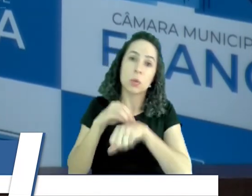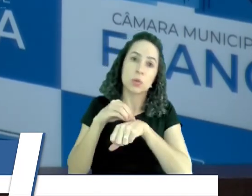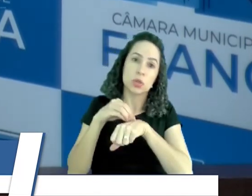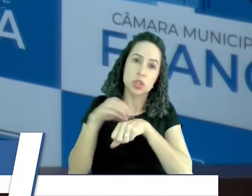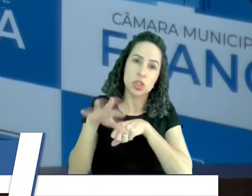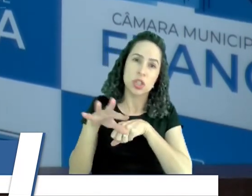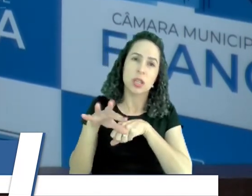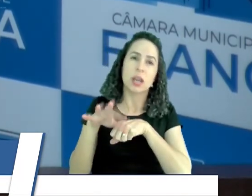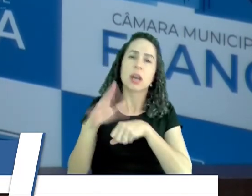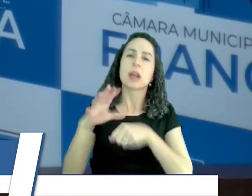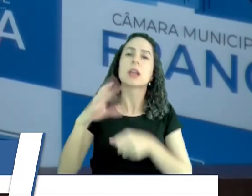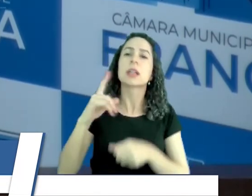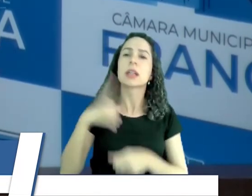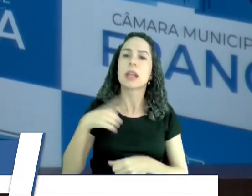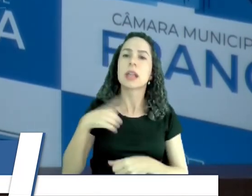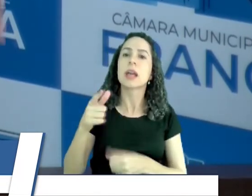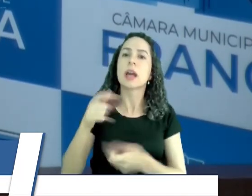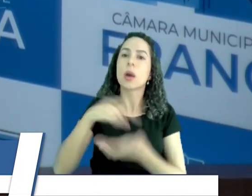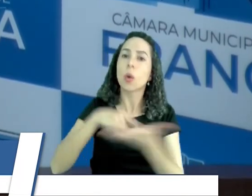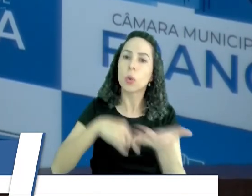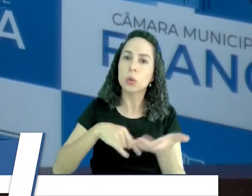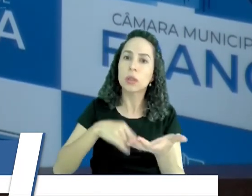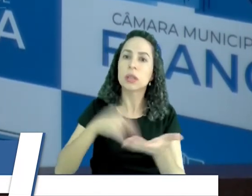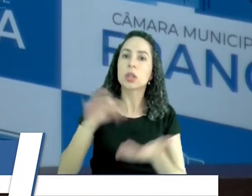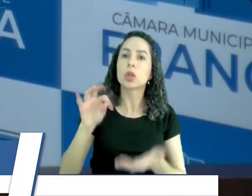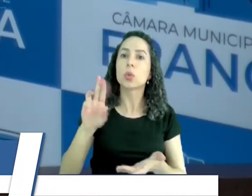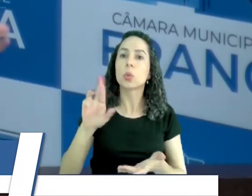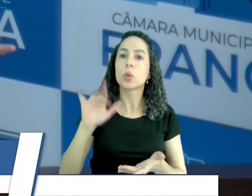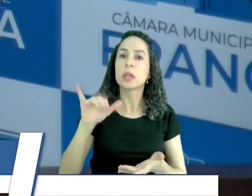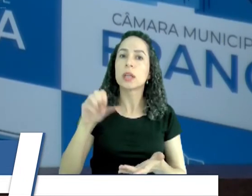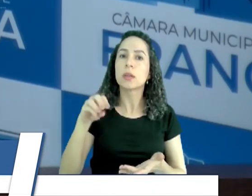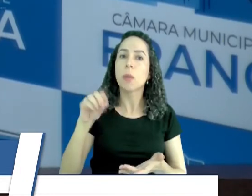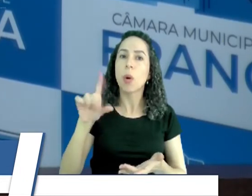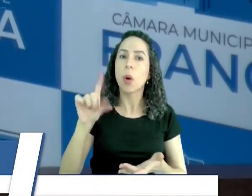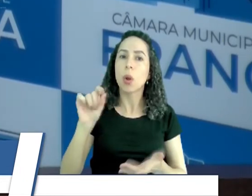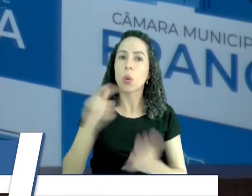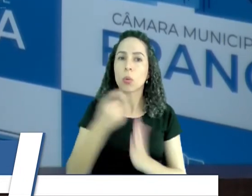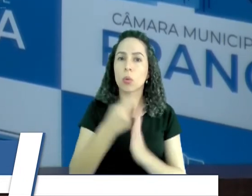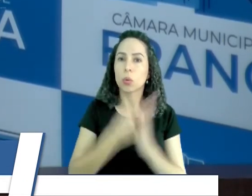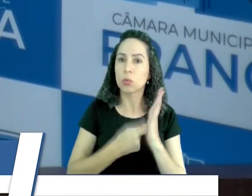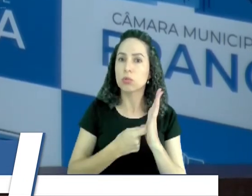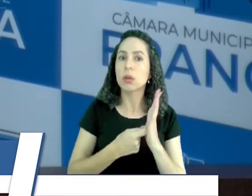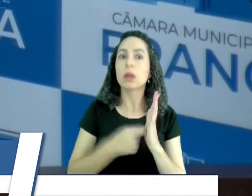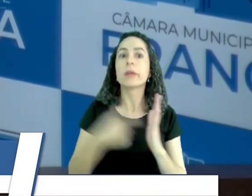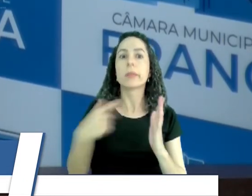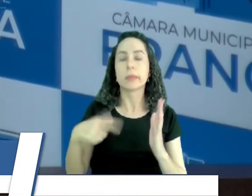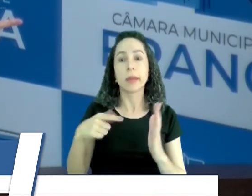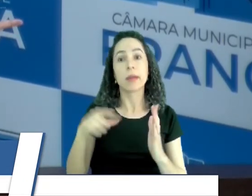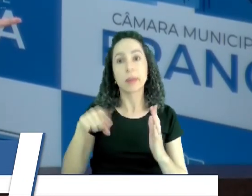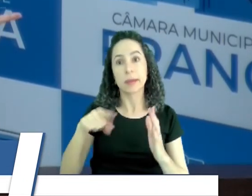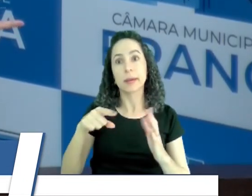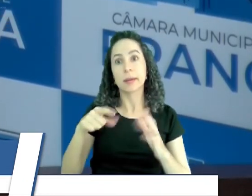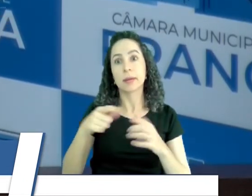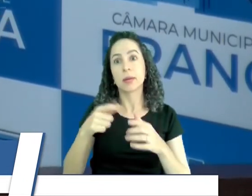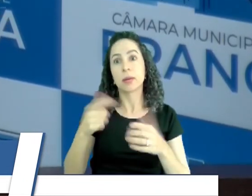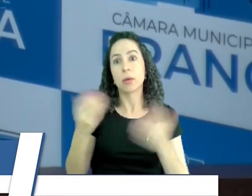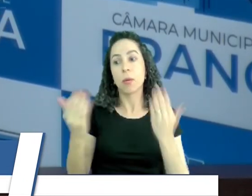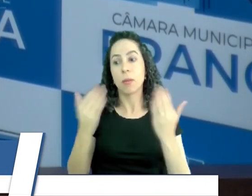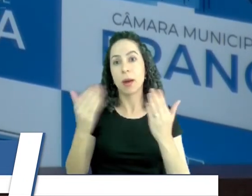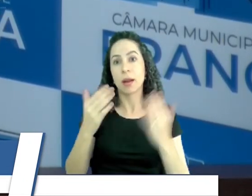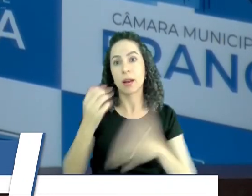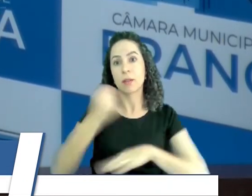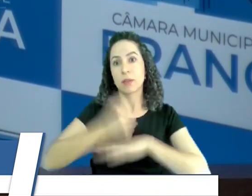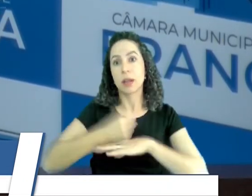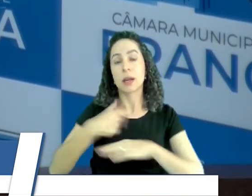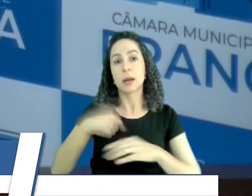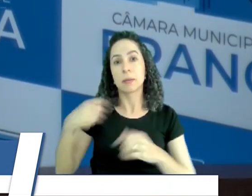o turismólogo seja um funcionário concursado. Uma cidade do porte de Franca, na verdade, tinha que ter dois, a exemplo de outras do mesmo